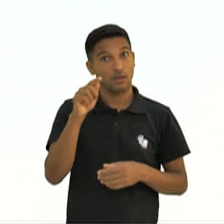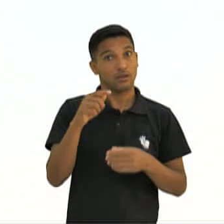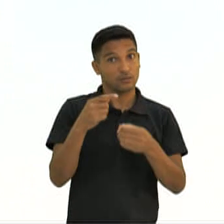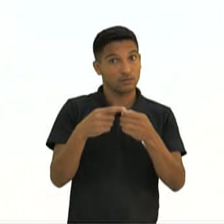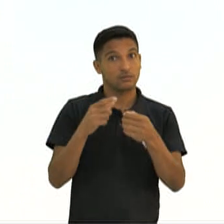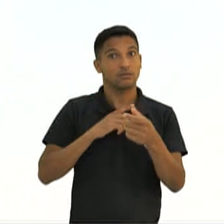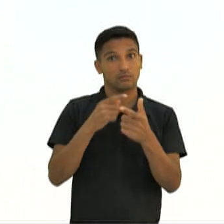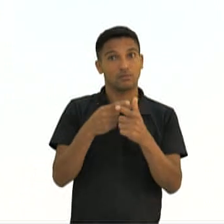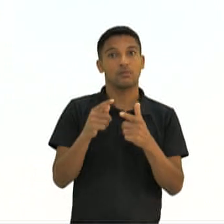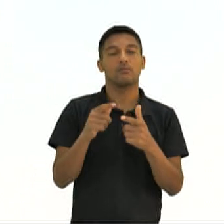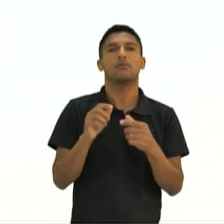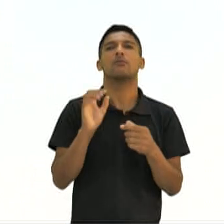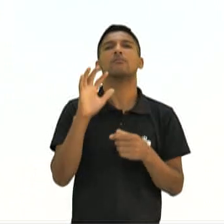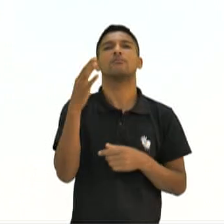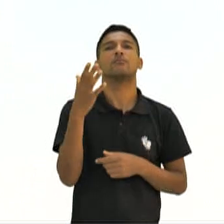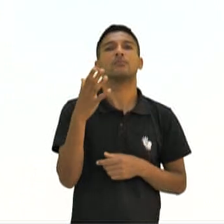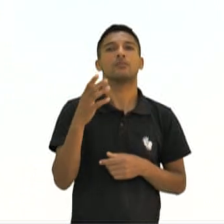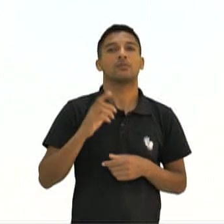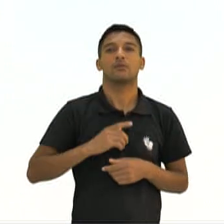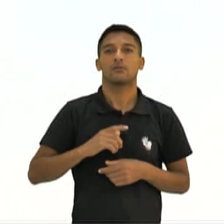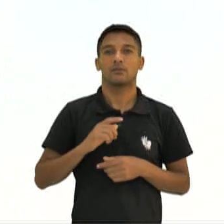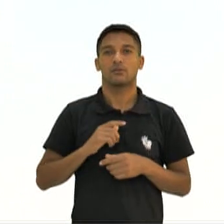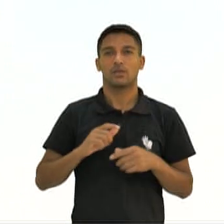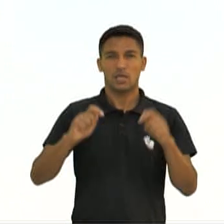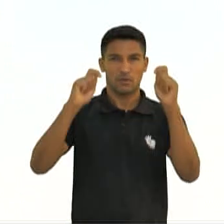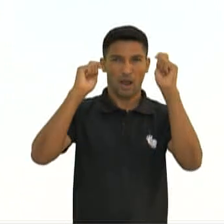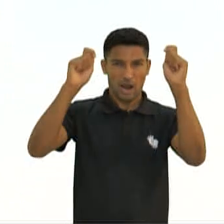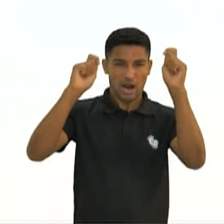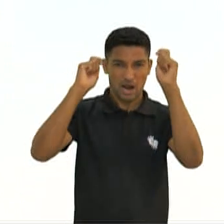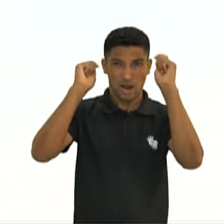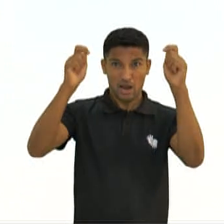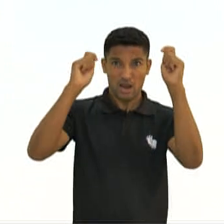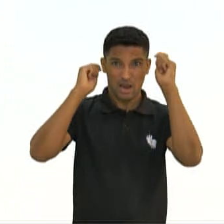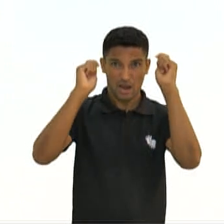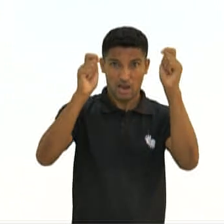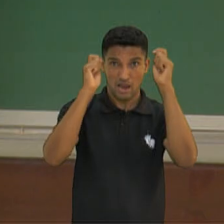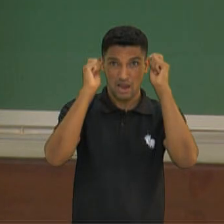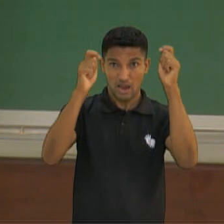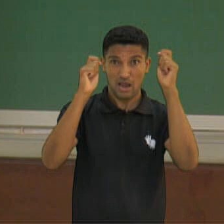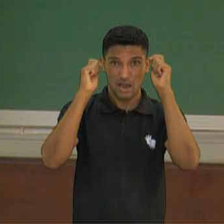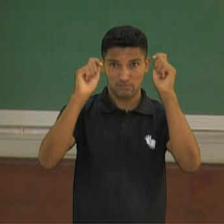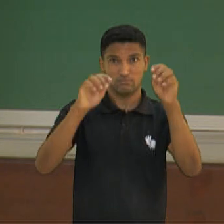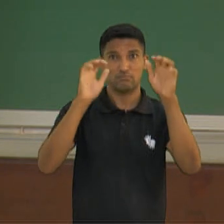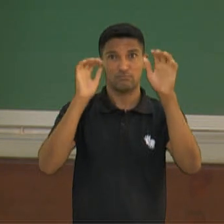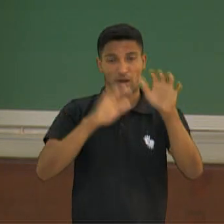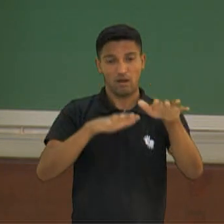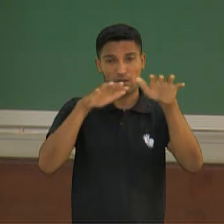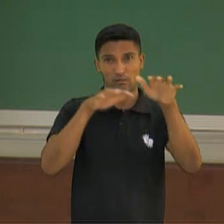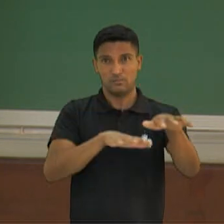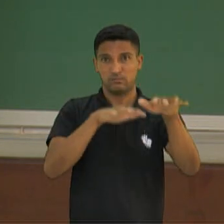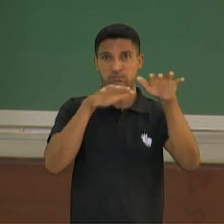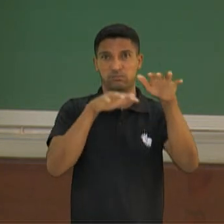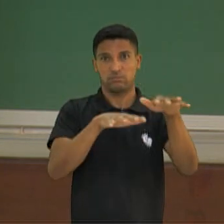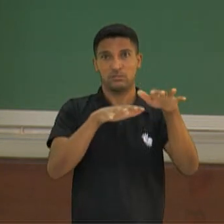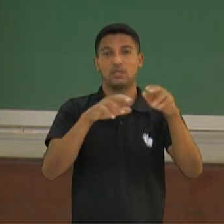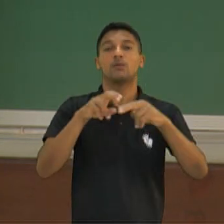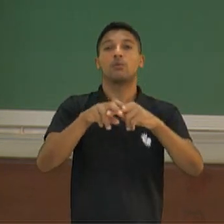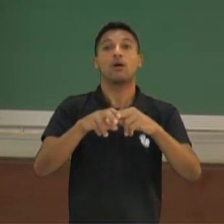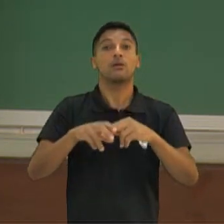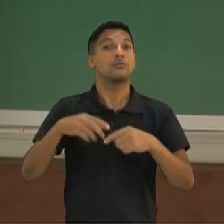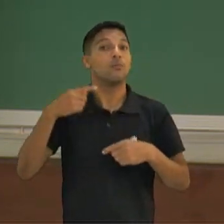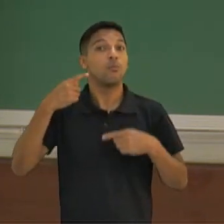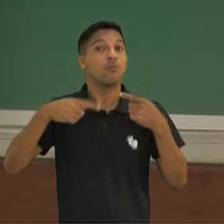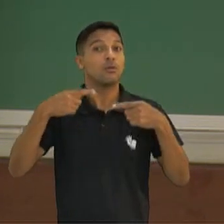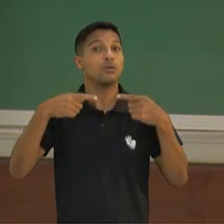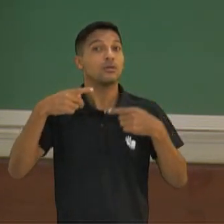as manifestações políticas. Então, como essa região sempre está ali em alguns desentendimentos políticos,